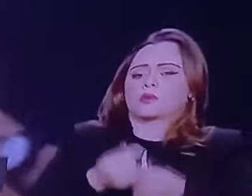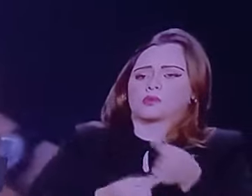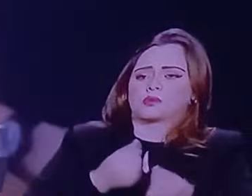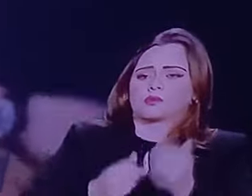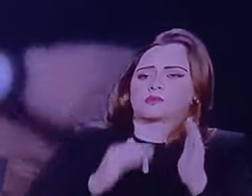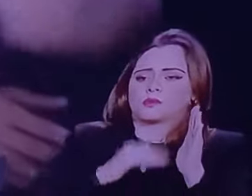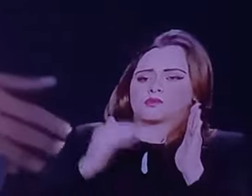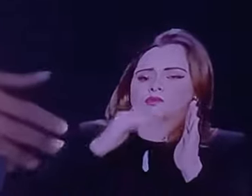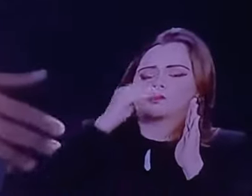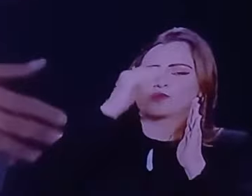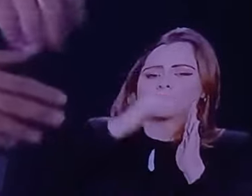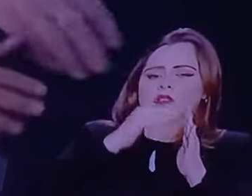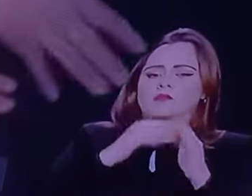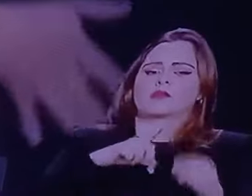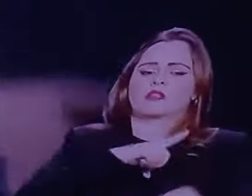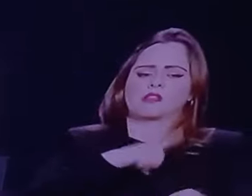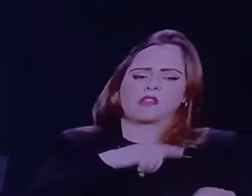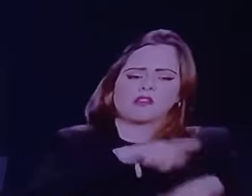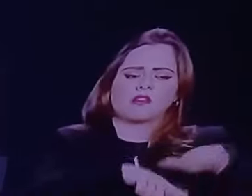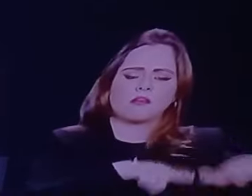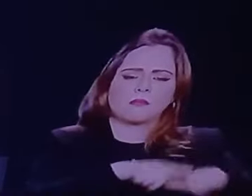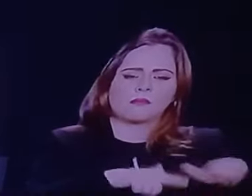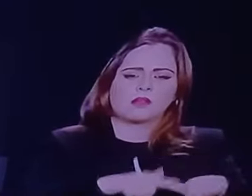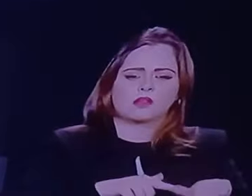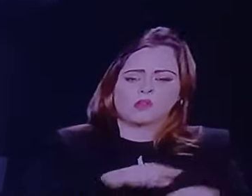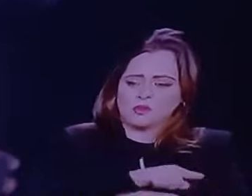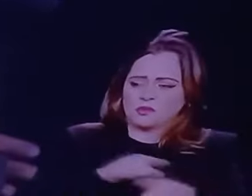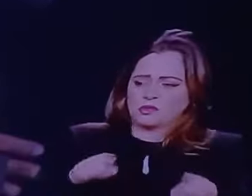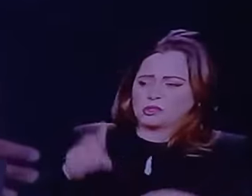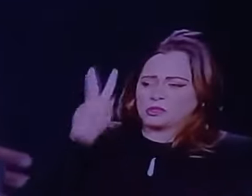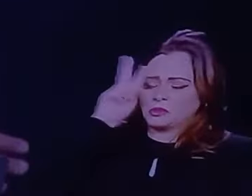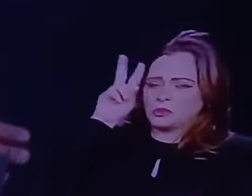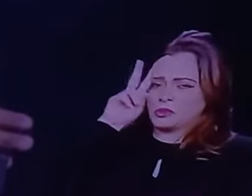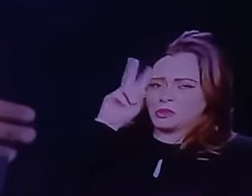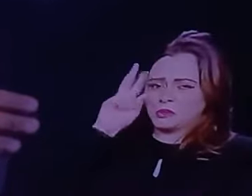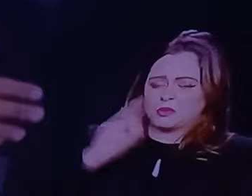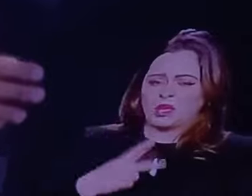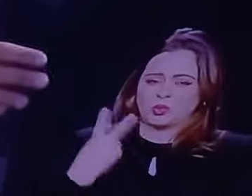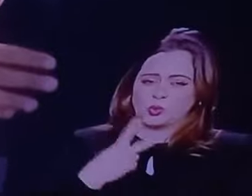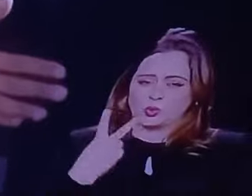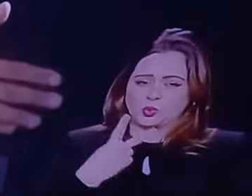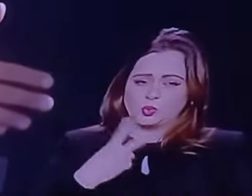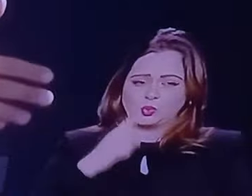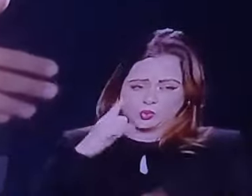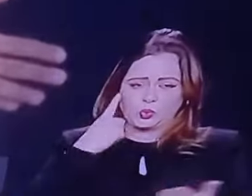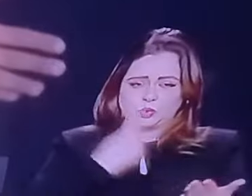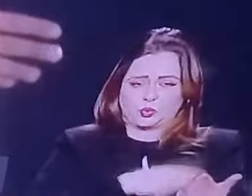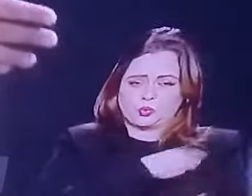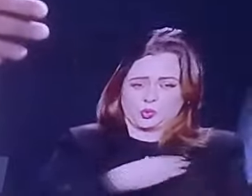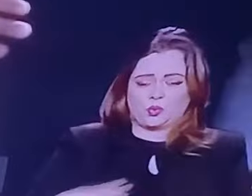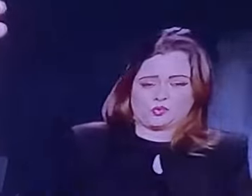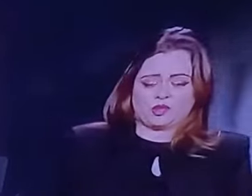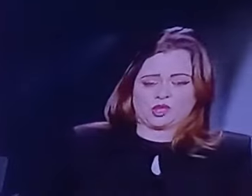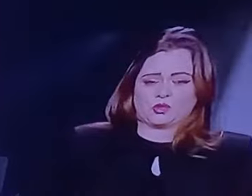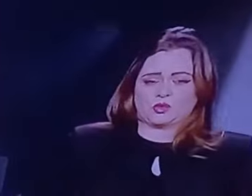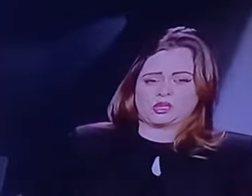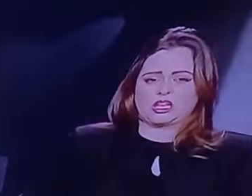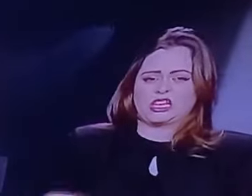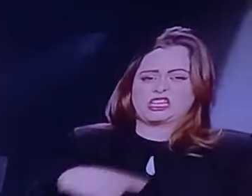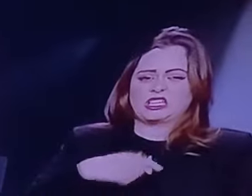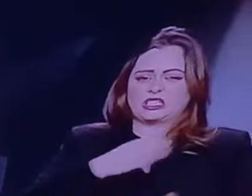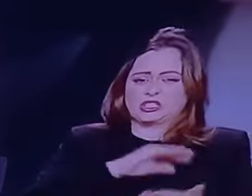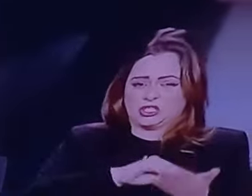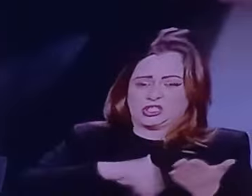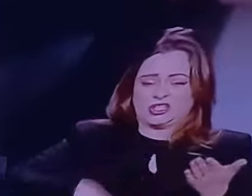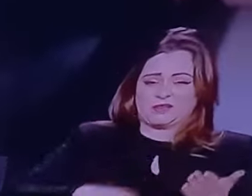crescer e vai gerar emprego. Vocês estão lembrados que nos outros 2 mandatos Nós criamos 22 milhões